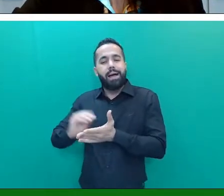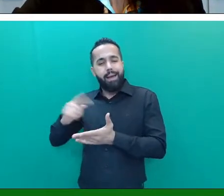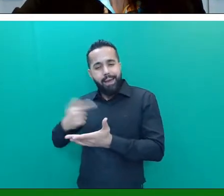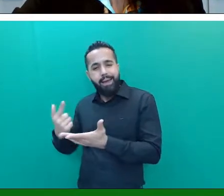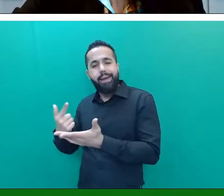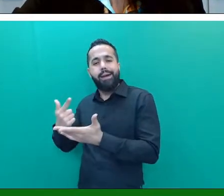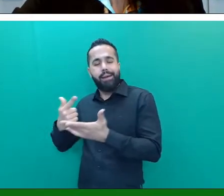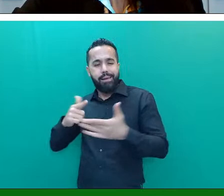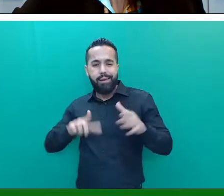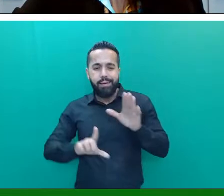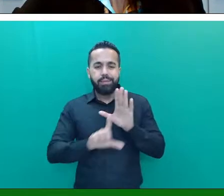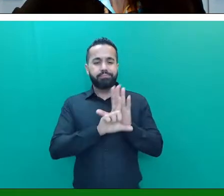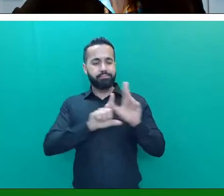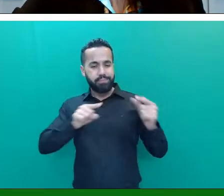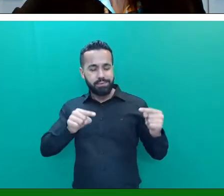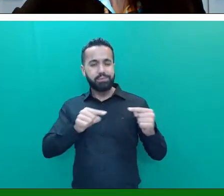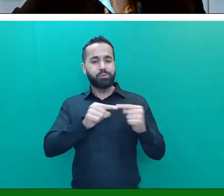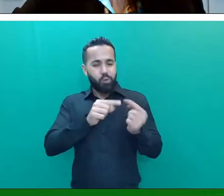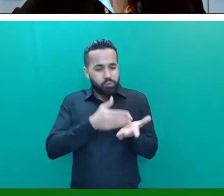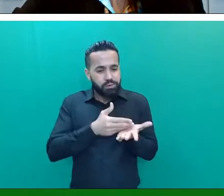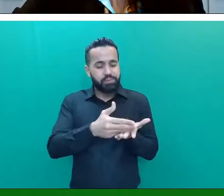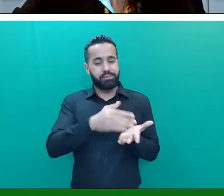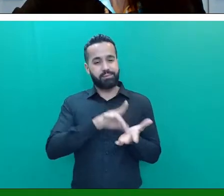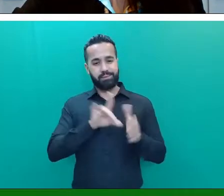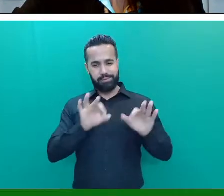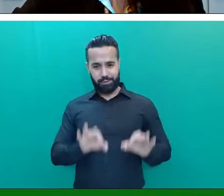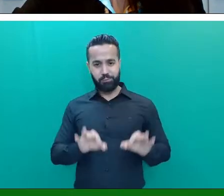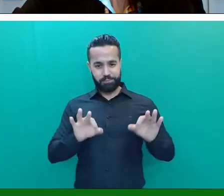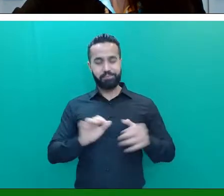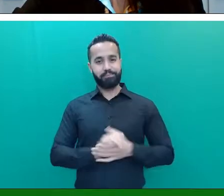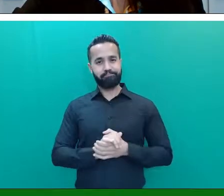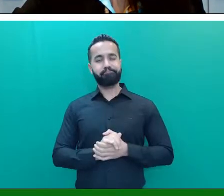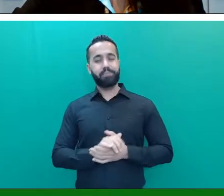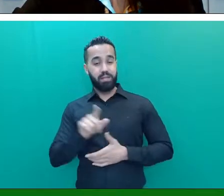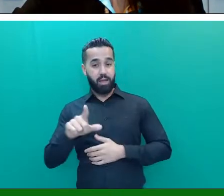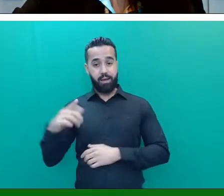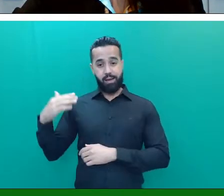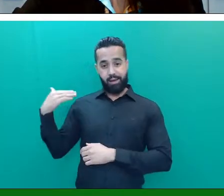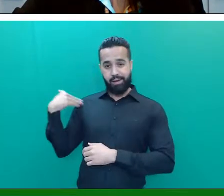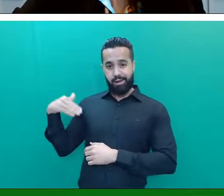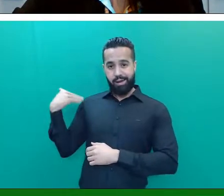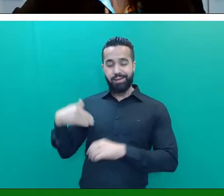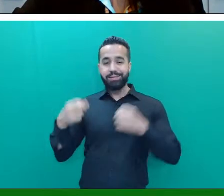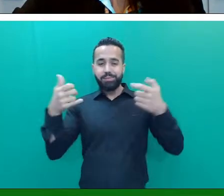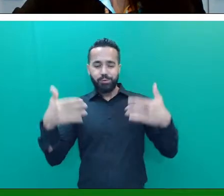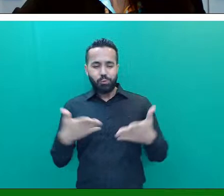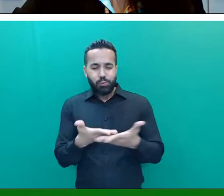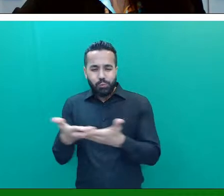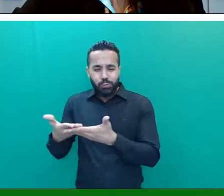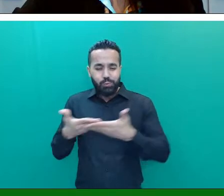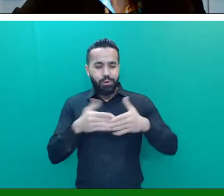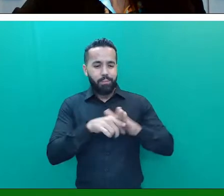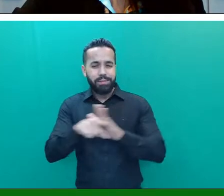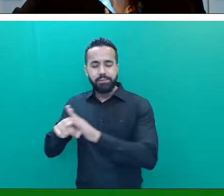E você apresenta aqui um estudo detalhado, não é? Você traça um itinerário